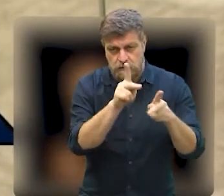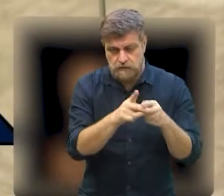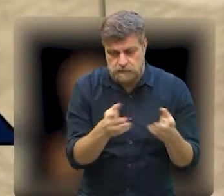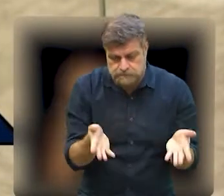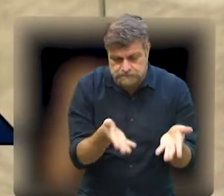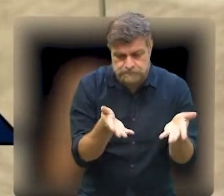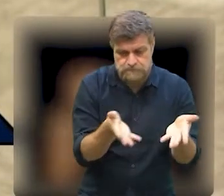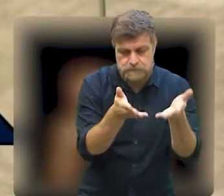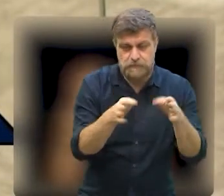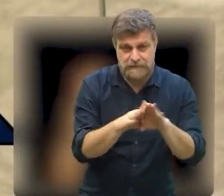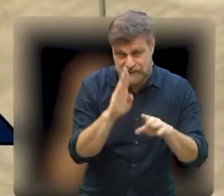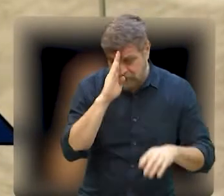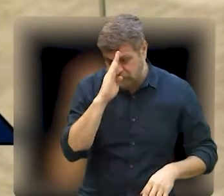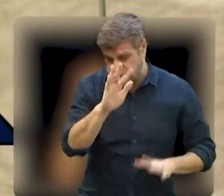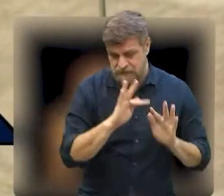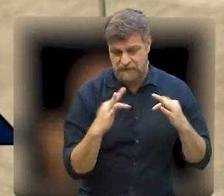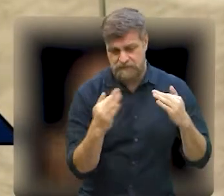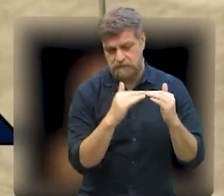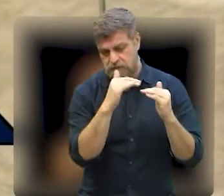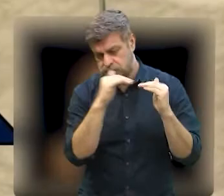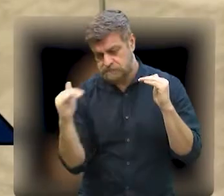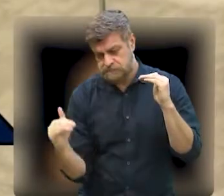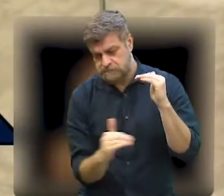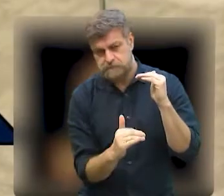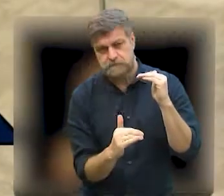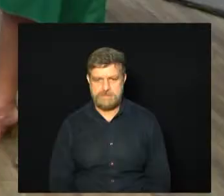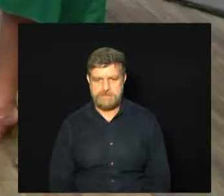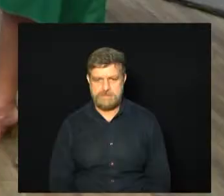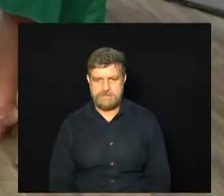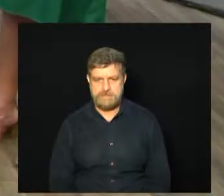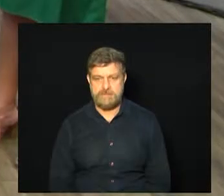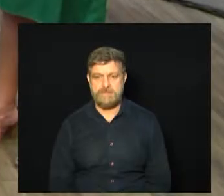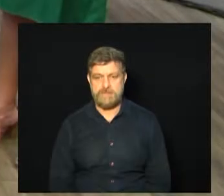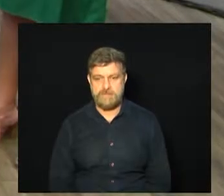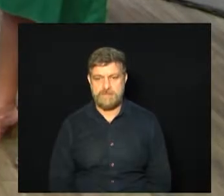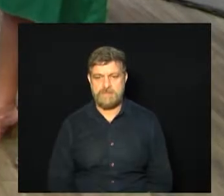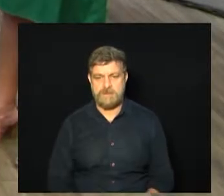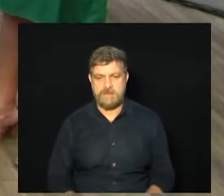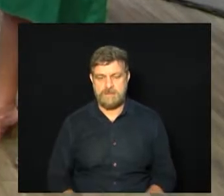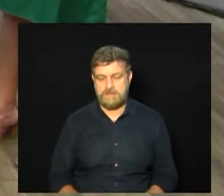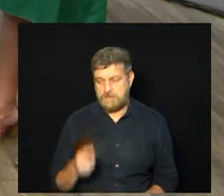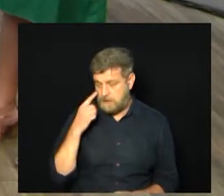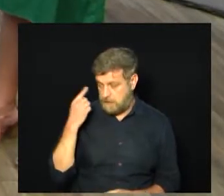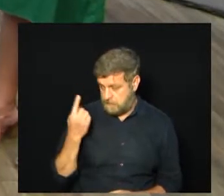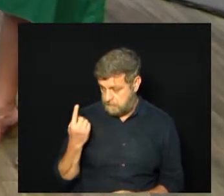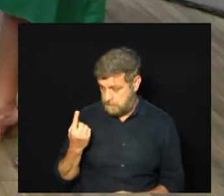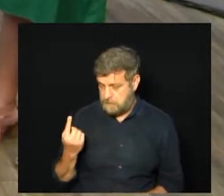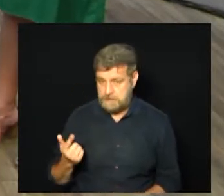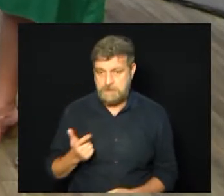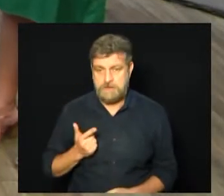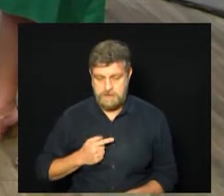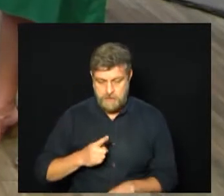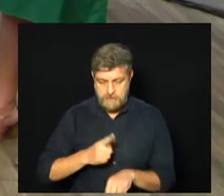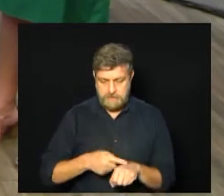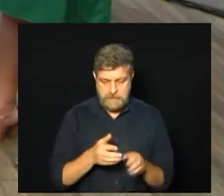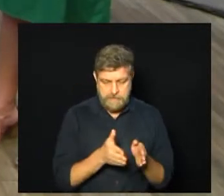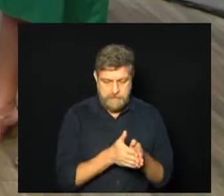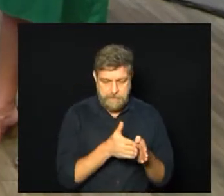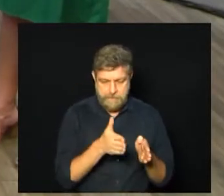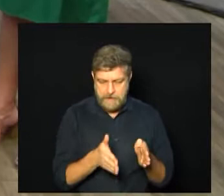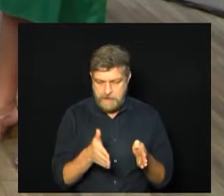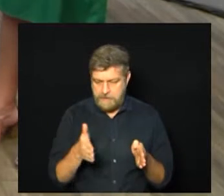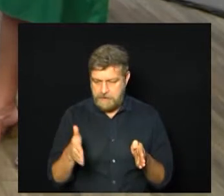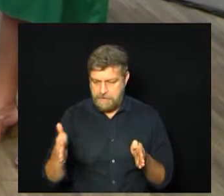e principalmente daquelas famílias e daquelas pessoas que mais precisam. E Mirna Abreu, na ordem cronológica dos eventos que